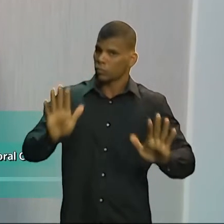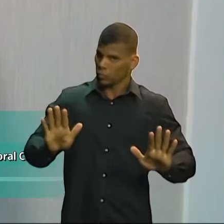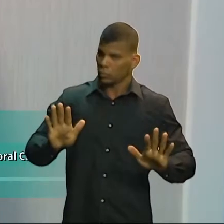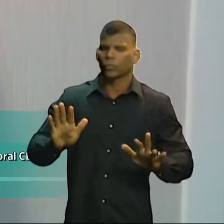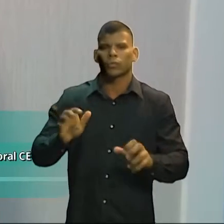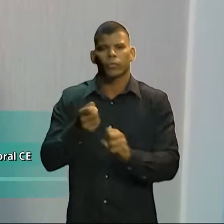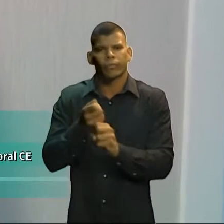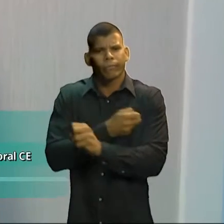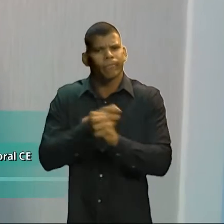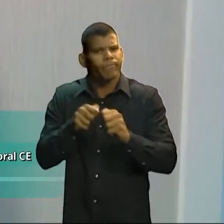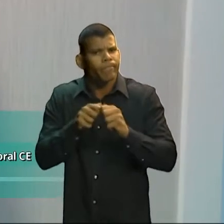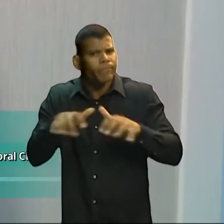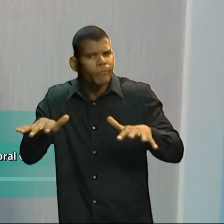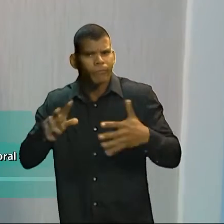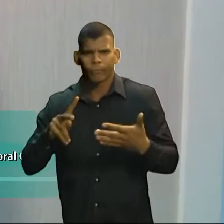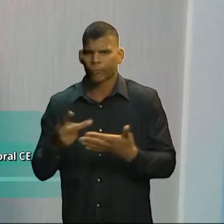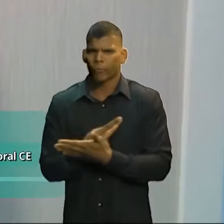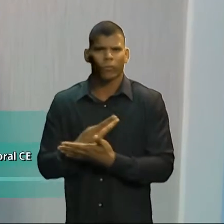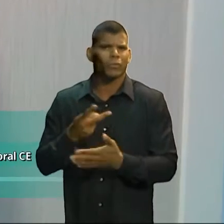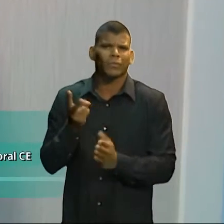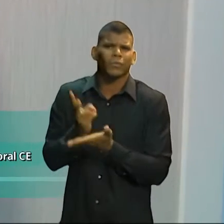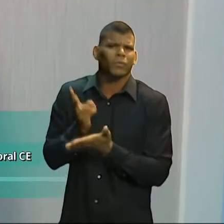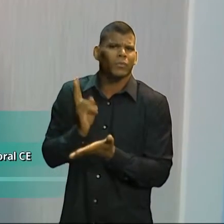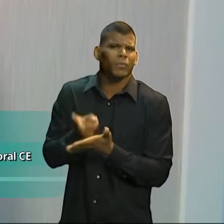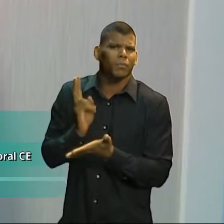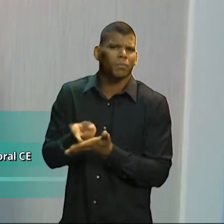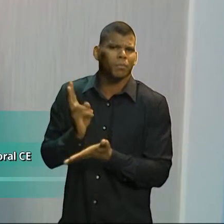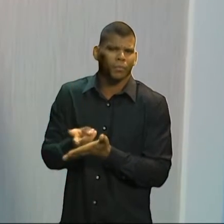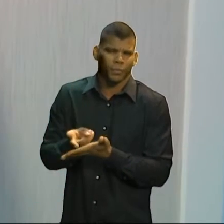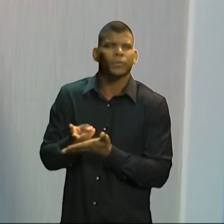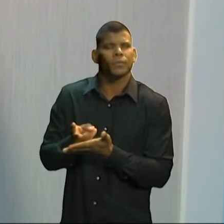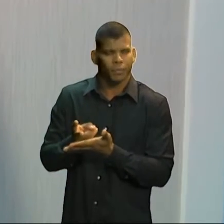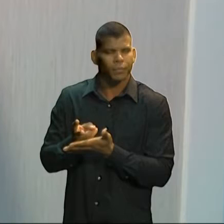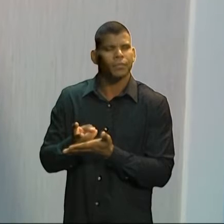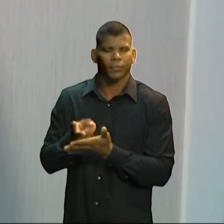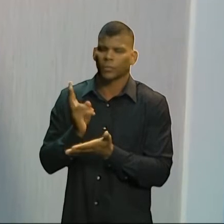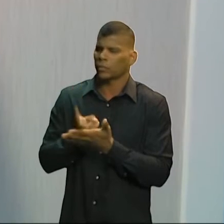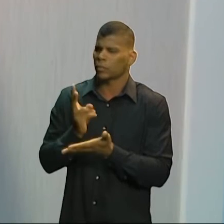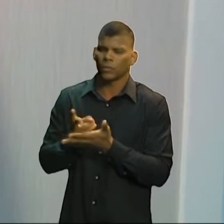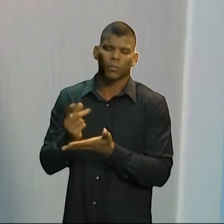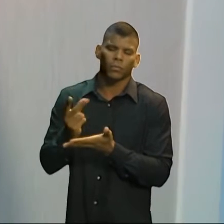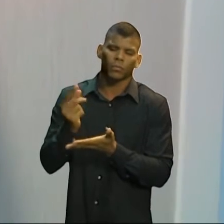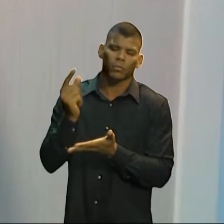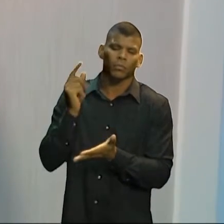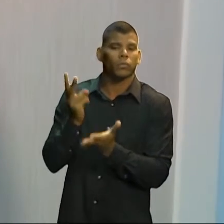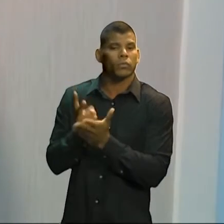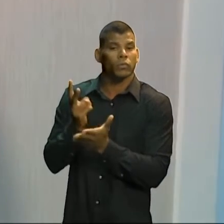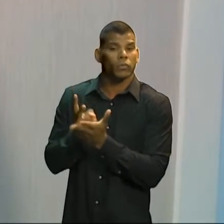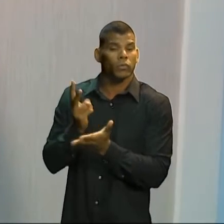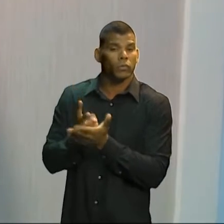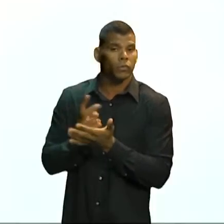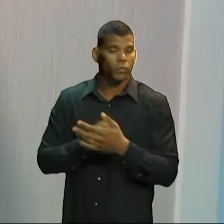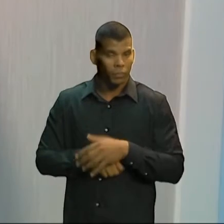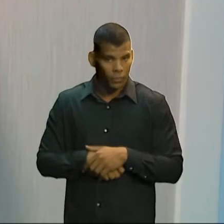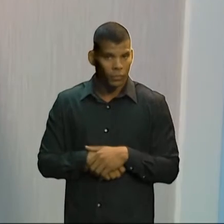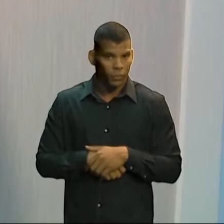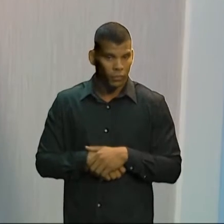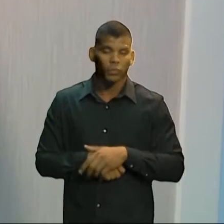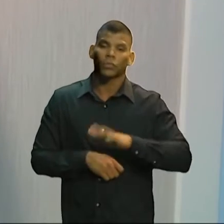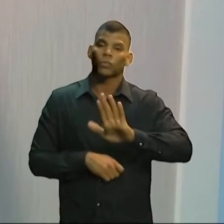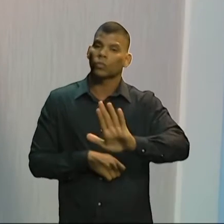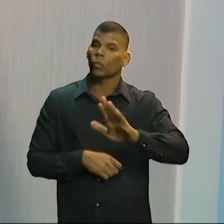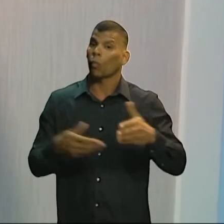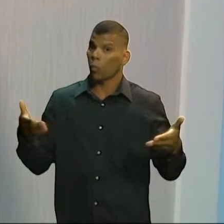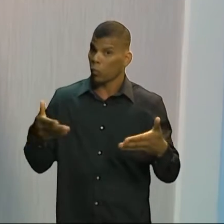desinformação sempre ocorreram no âmbito das eleições municipais ou mesmo gerais, ainda que sob outro nome.